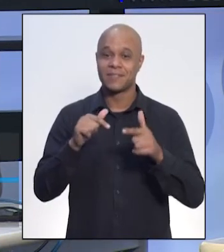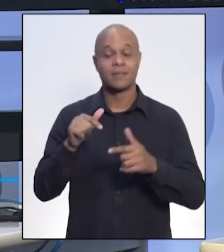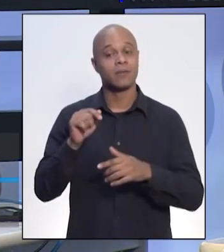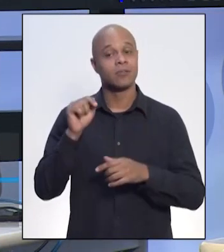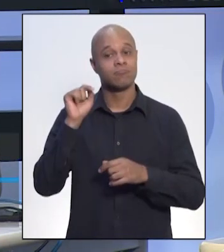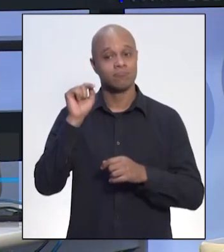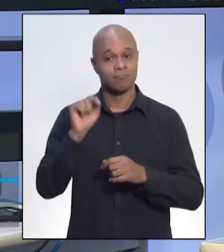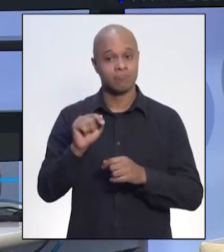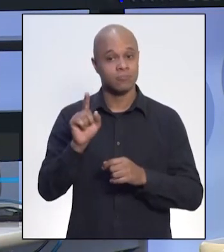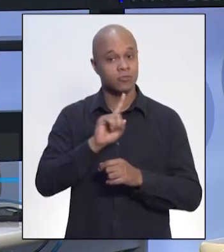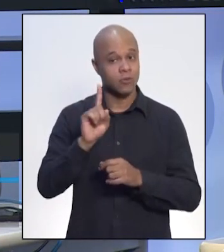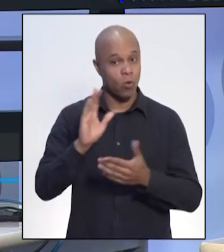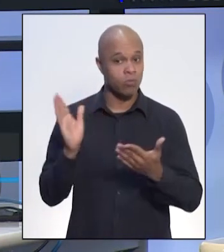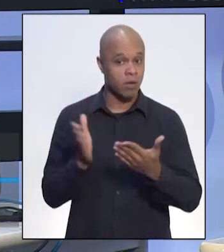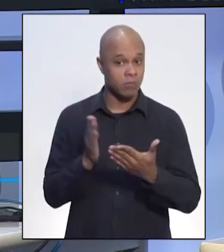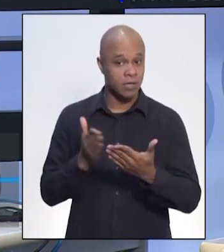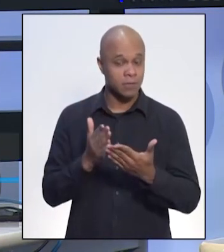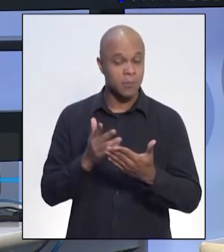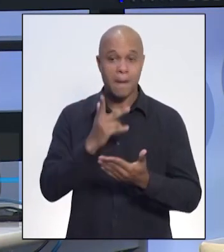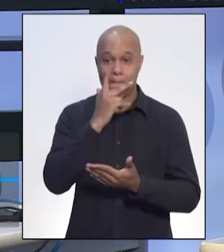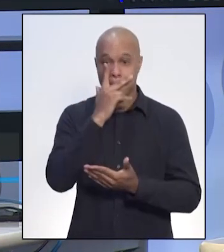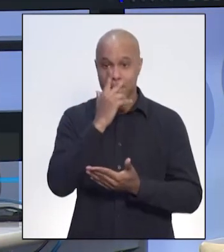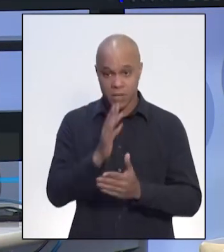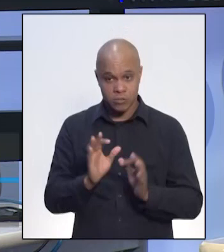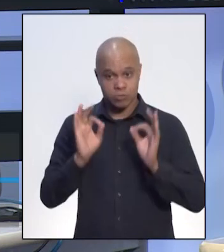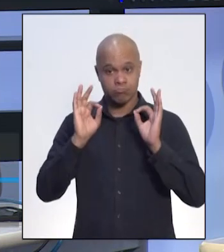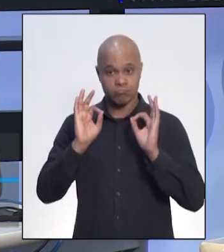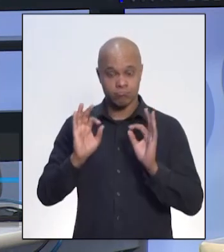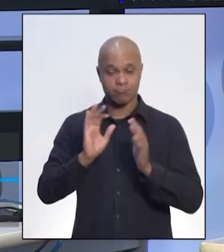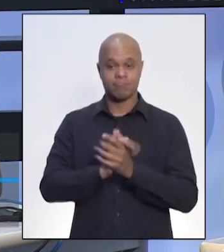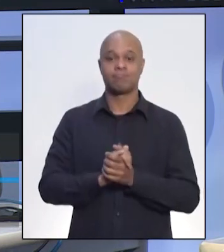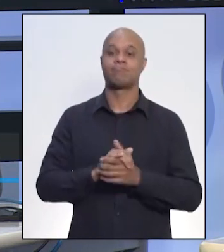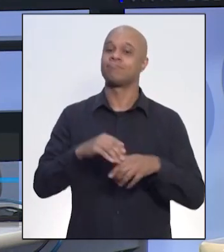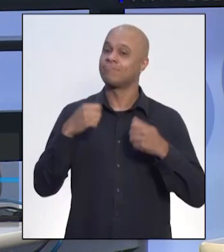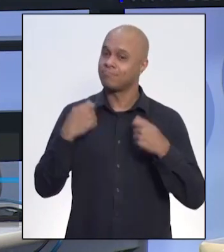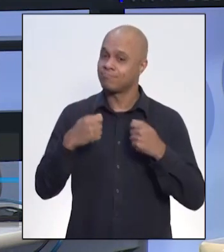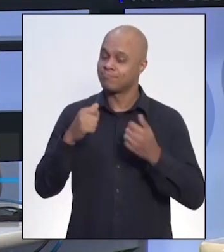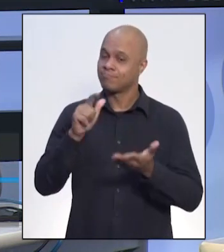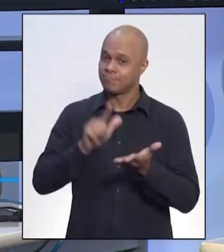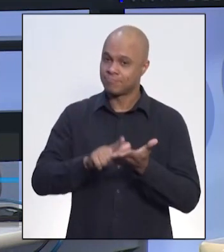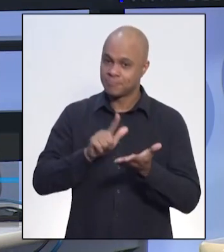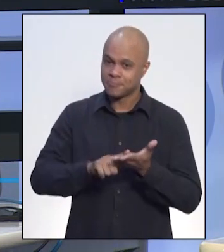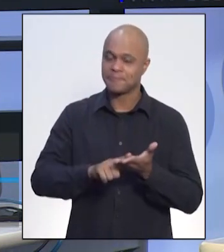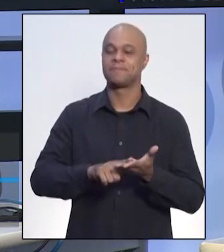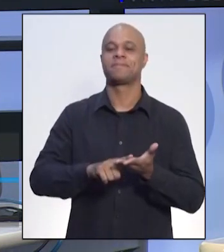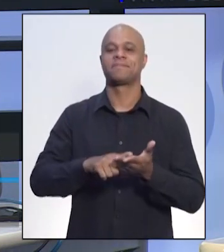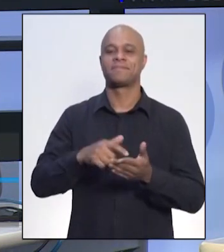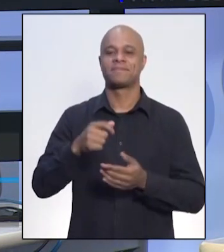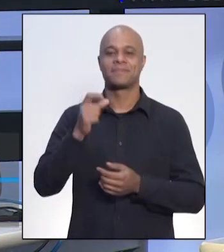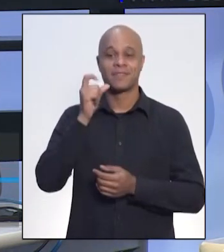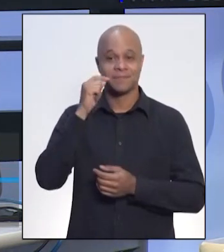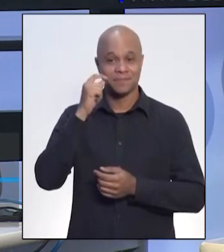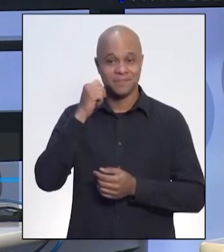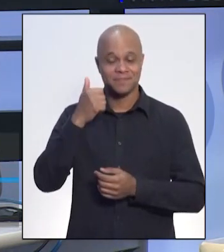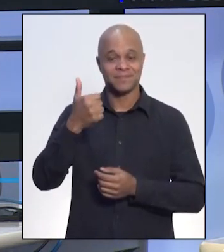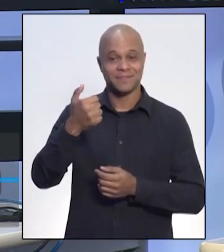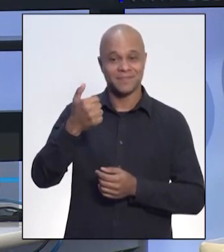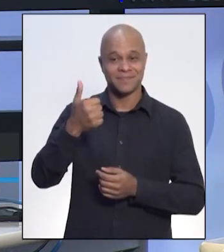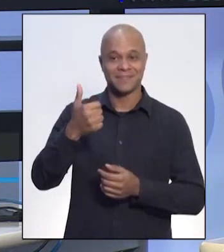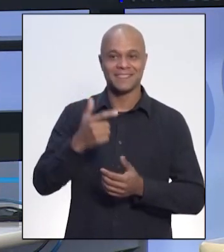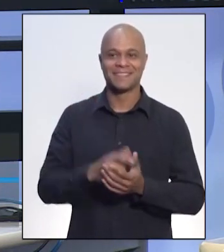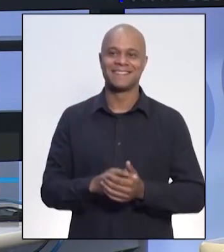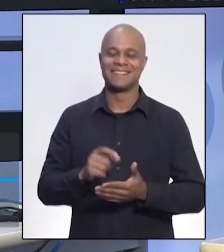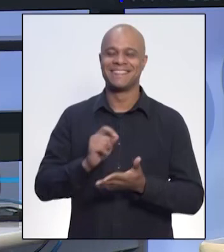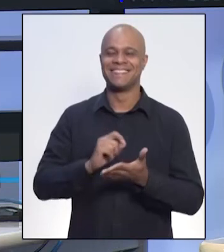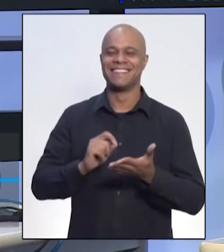não são do caderno do aluno, são parecidas. Então, preciso que você pegue papel para anotação, lápis, borracha e caneta, e no